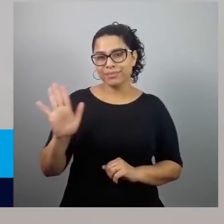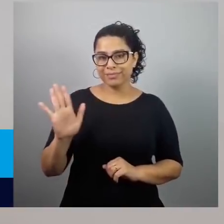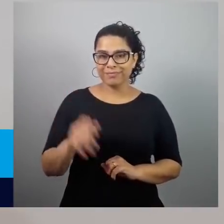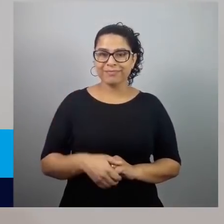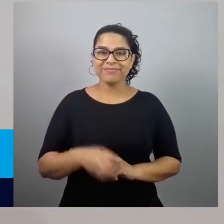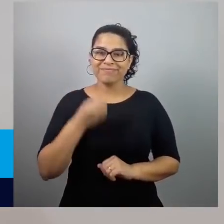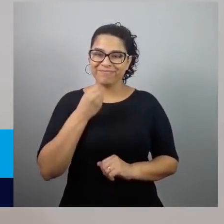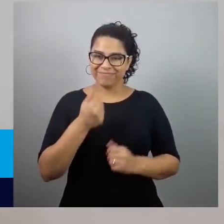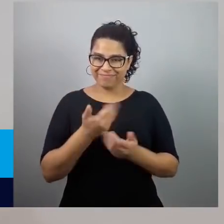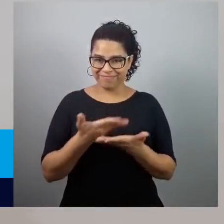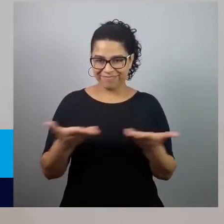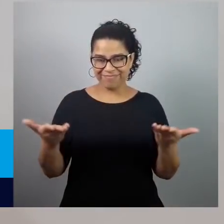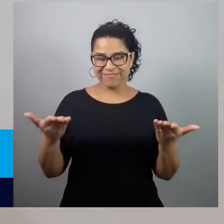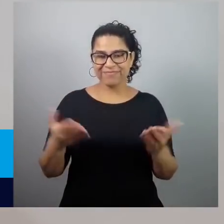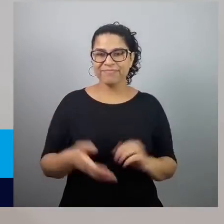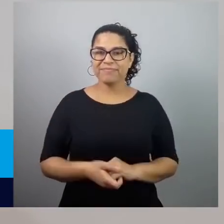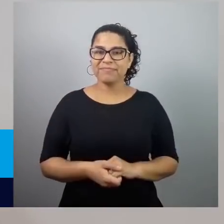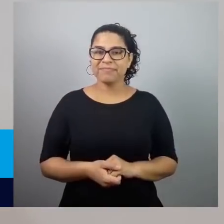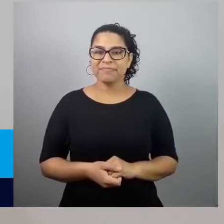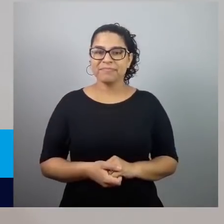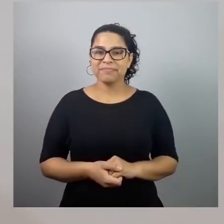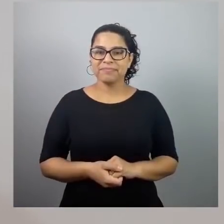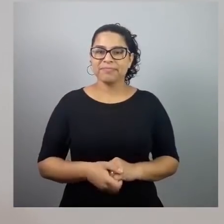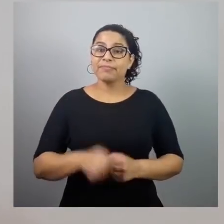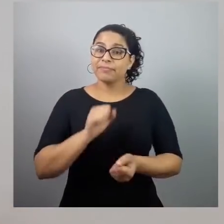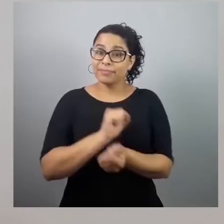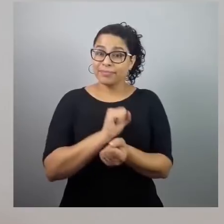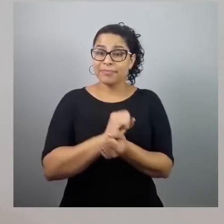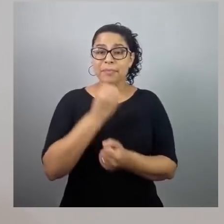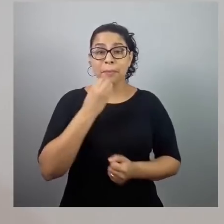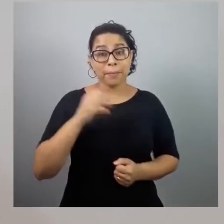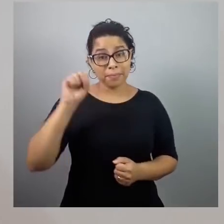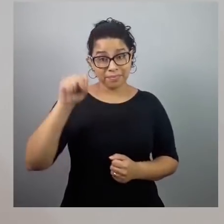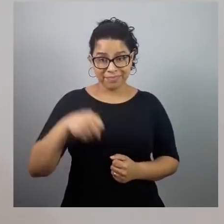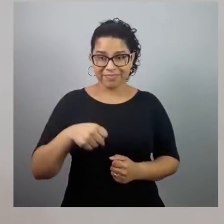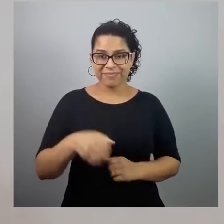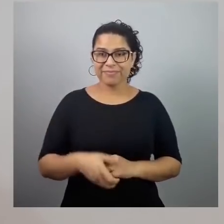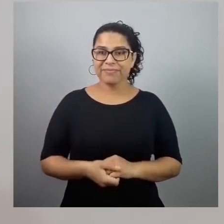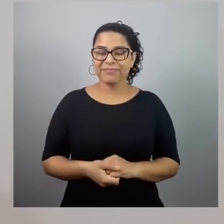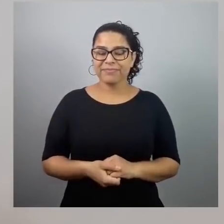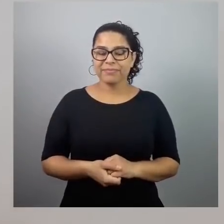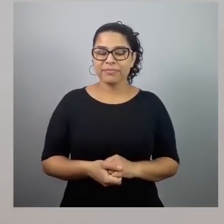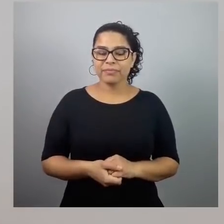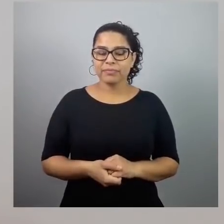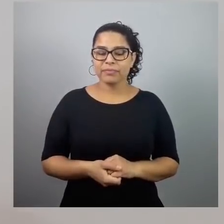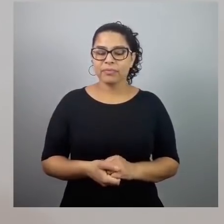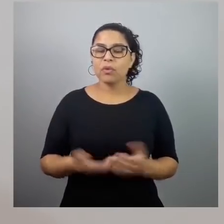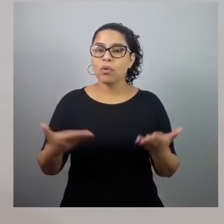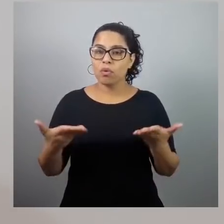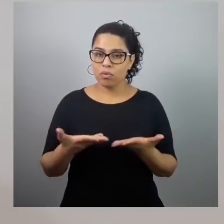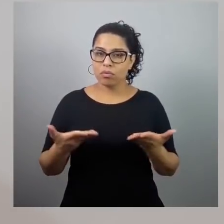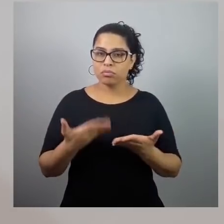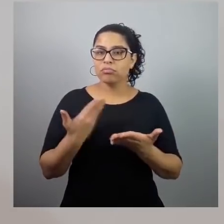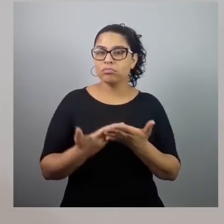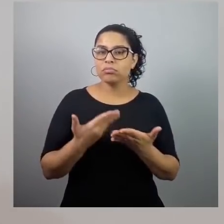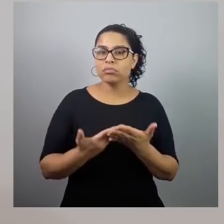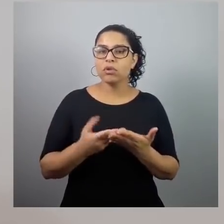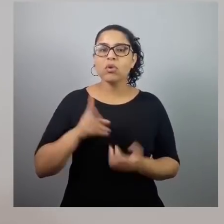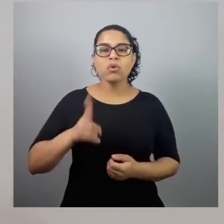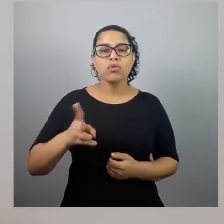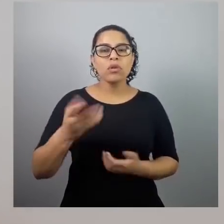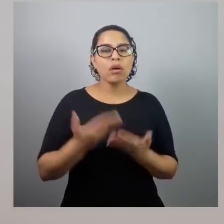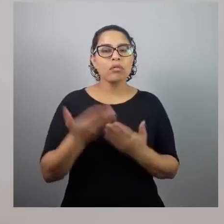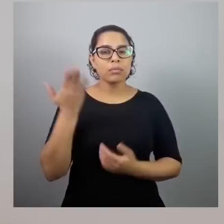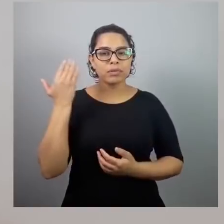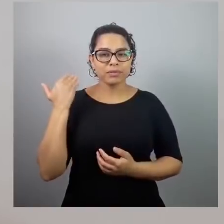Olá, como vocês estão? Eu espero que esteja tudo bem com vocês. No encontro de hoje, faremos a